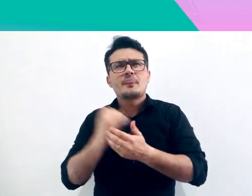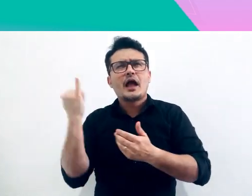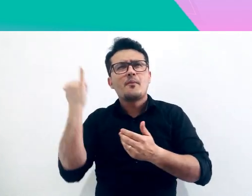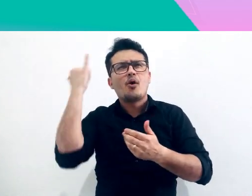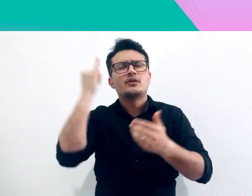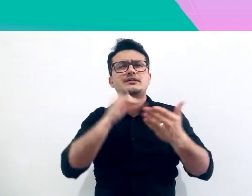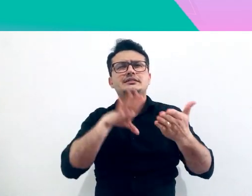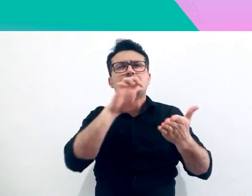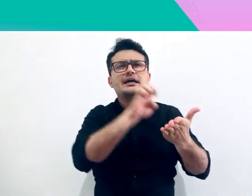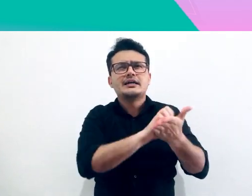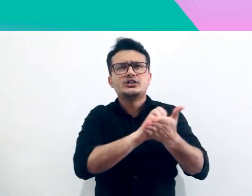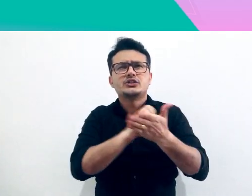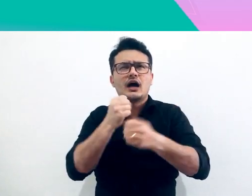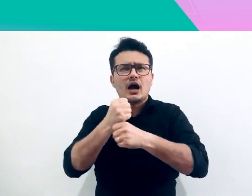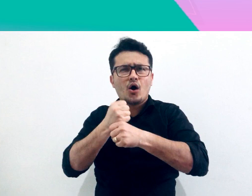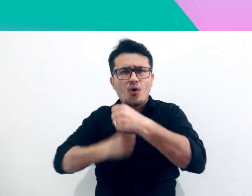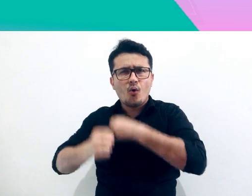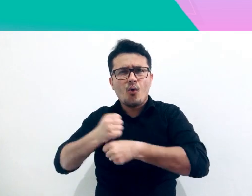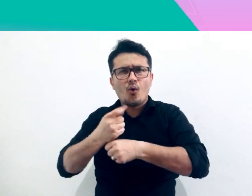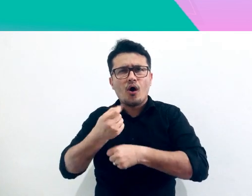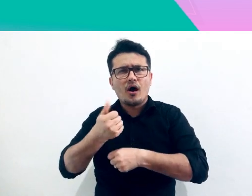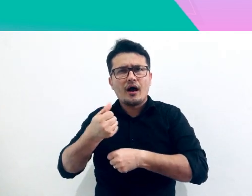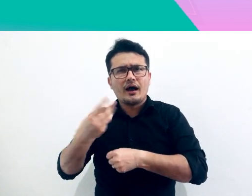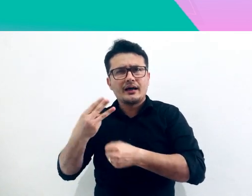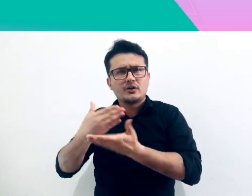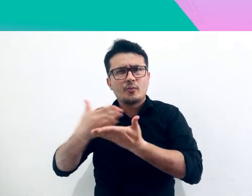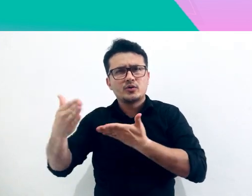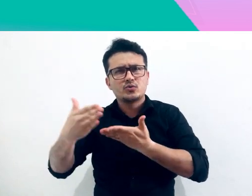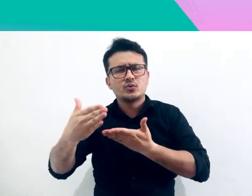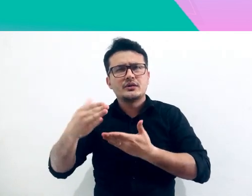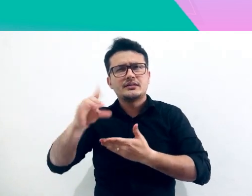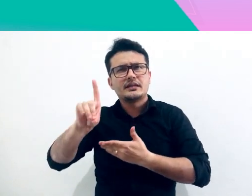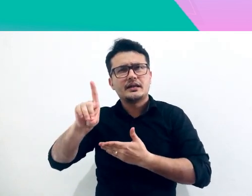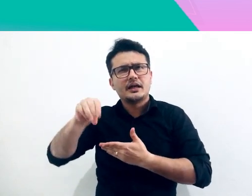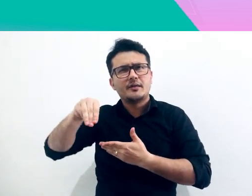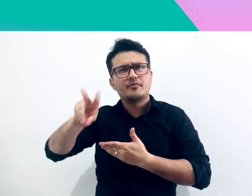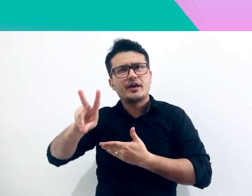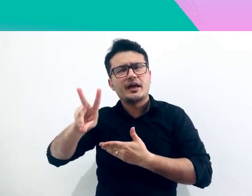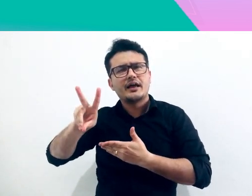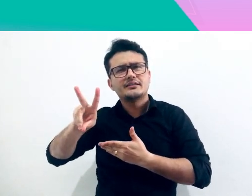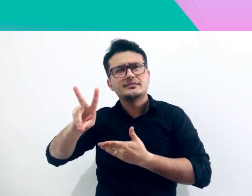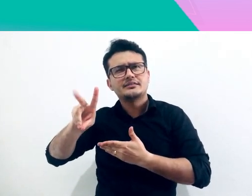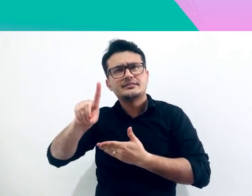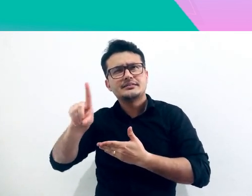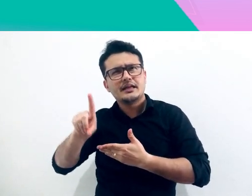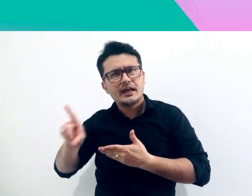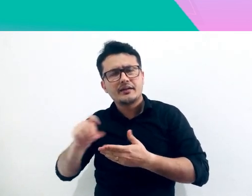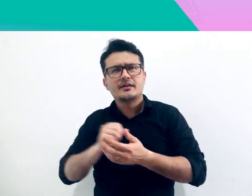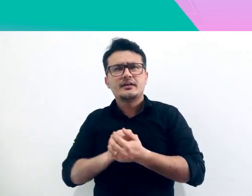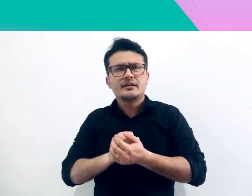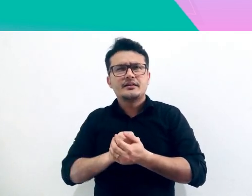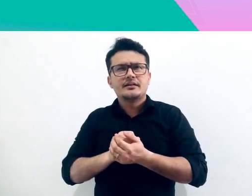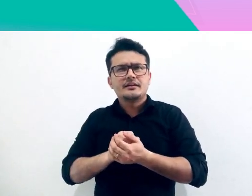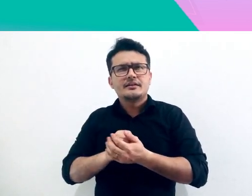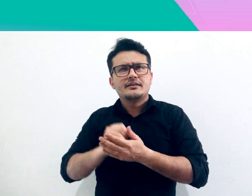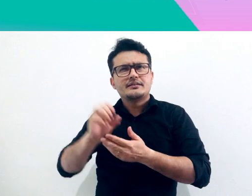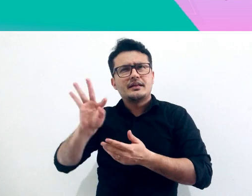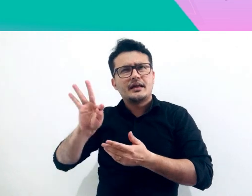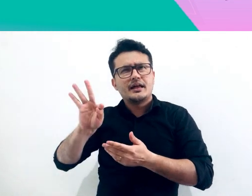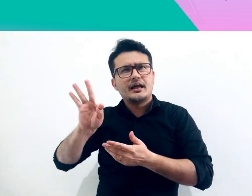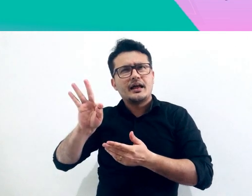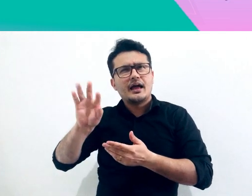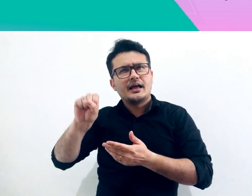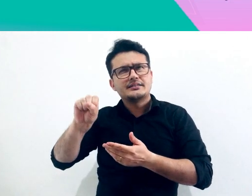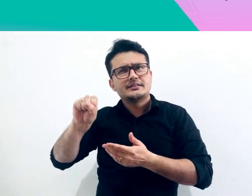AEE. Importante registrar que desde 2013, com o DMSV, o termo